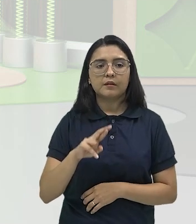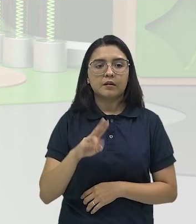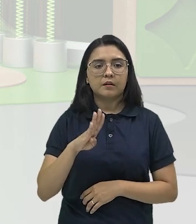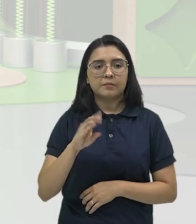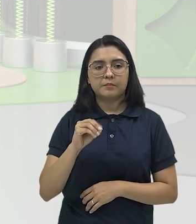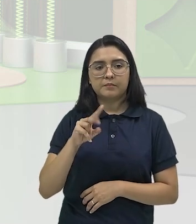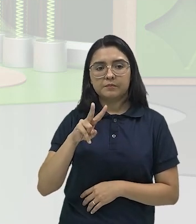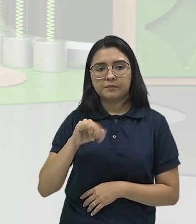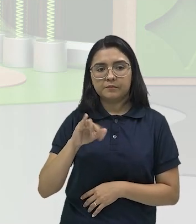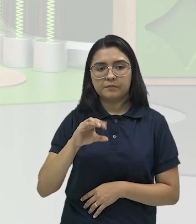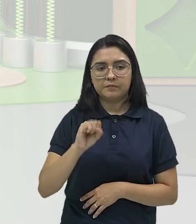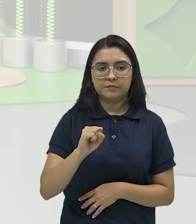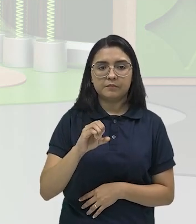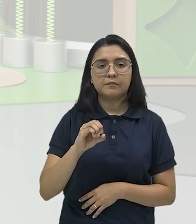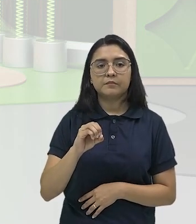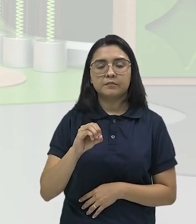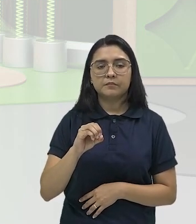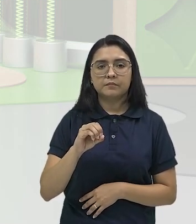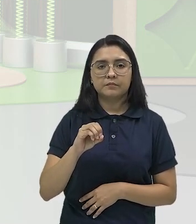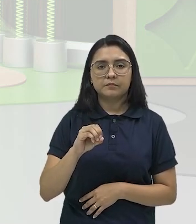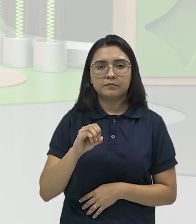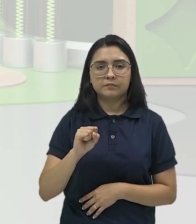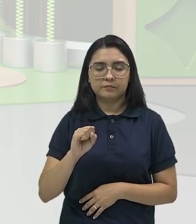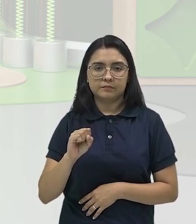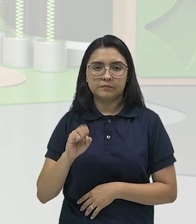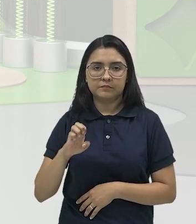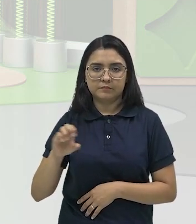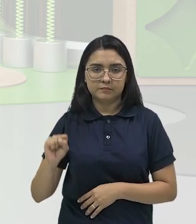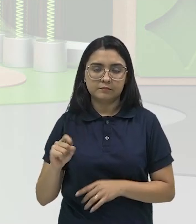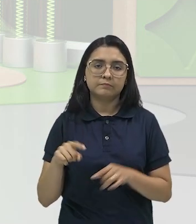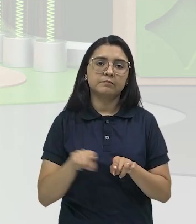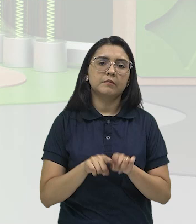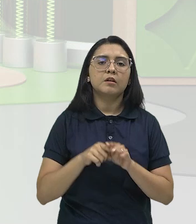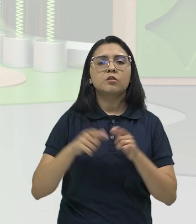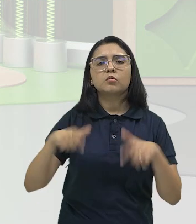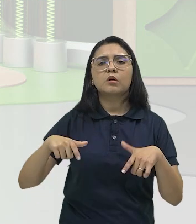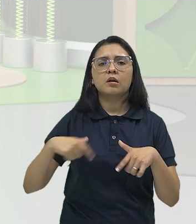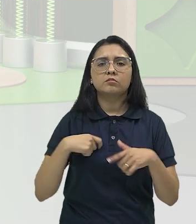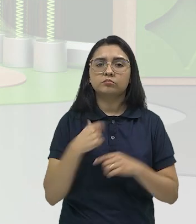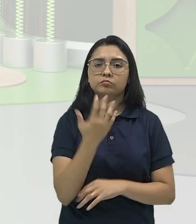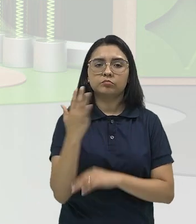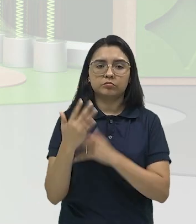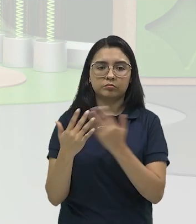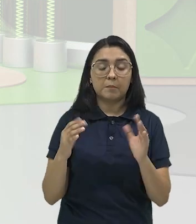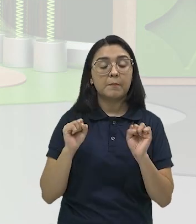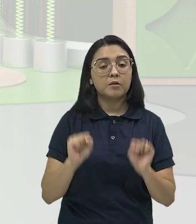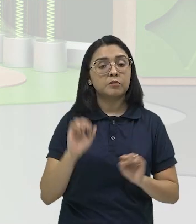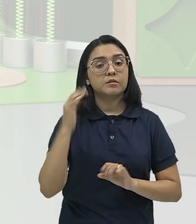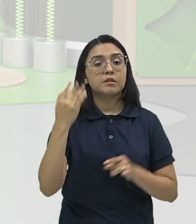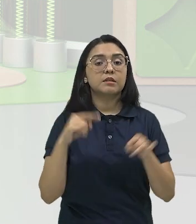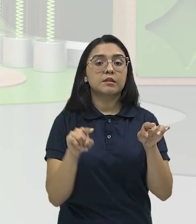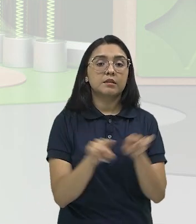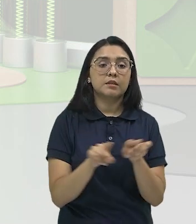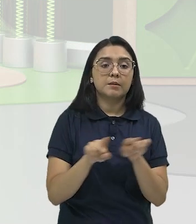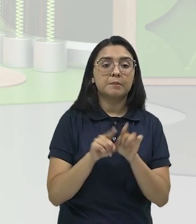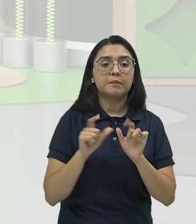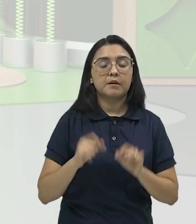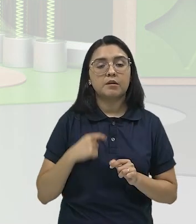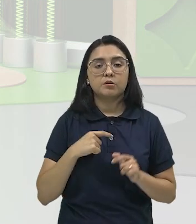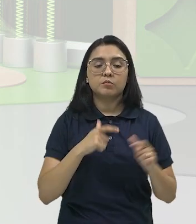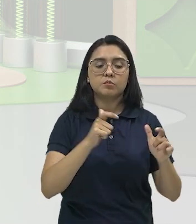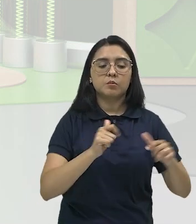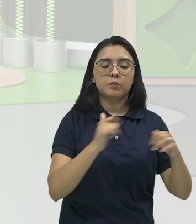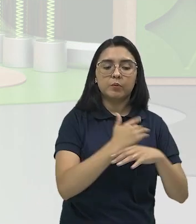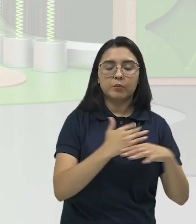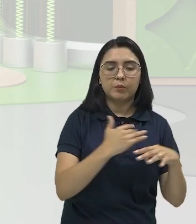seriam arboviroses? Em geral, são mantidas em ambientes silvestres e podem ocorrer também em ambientes